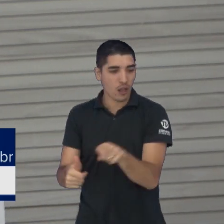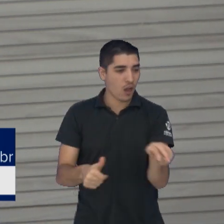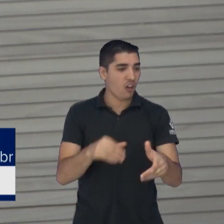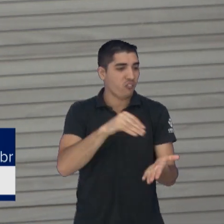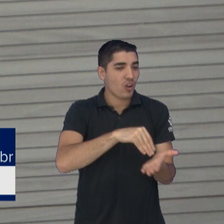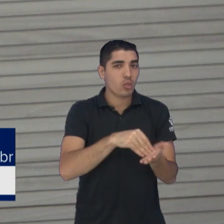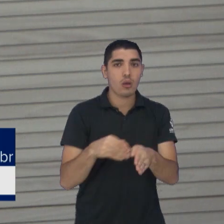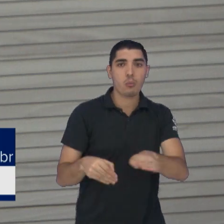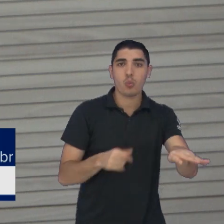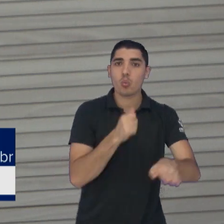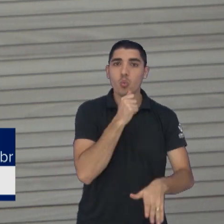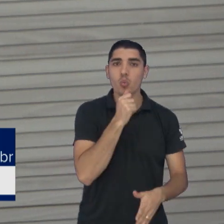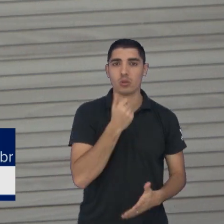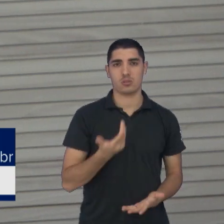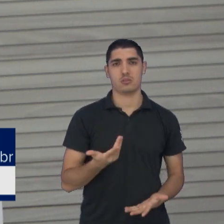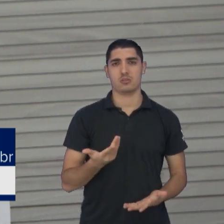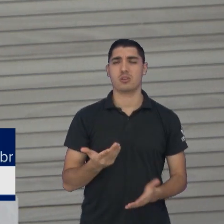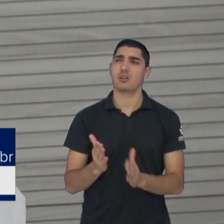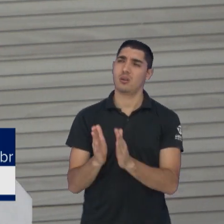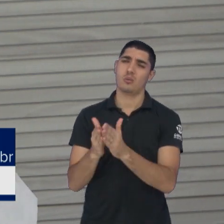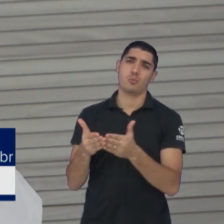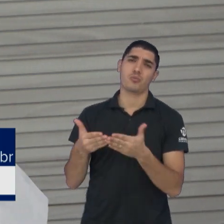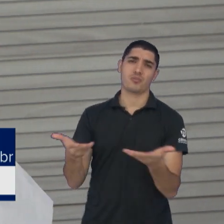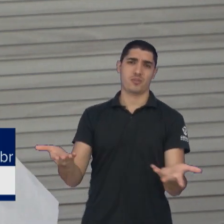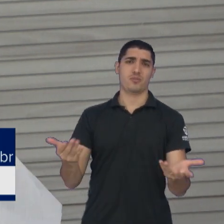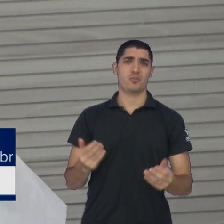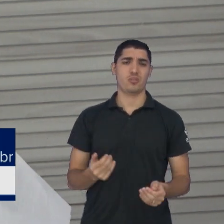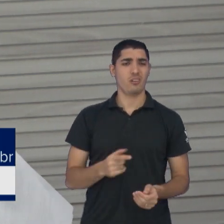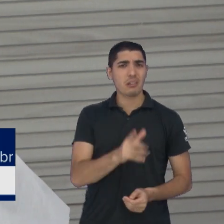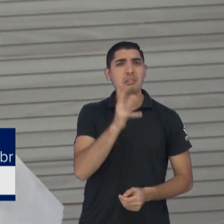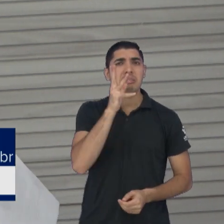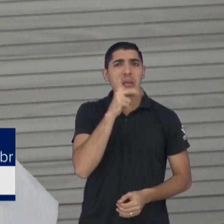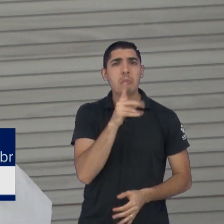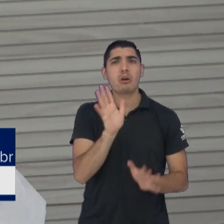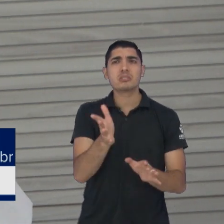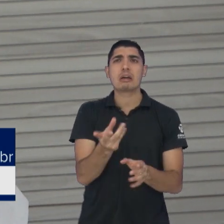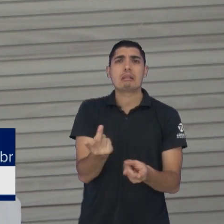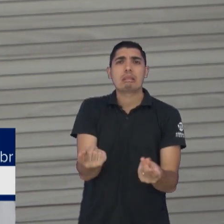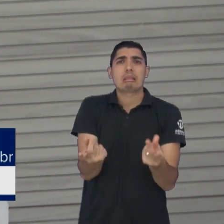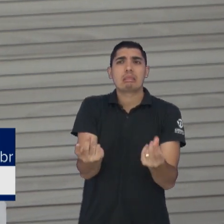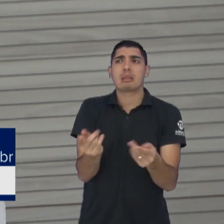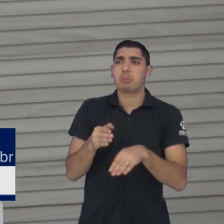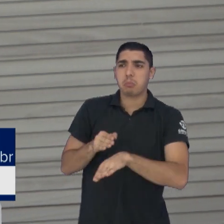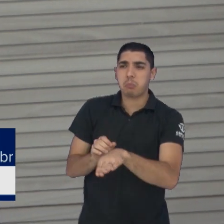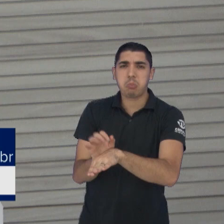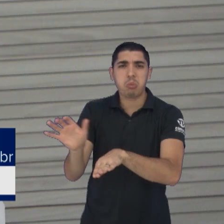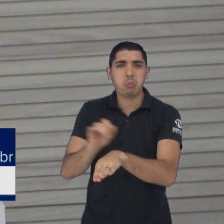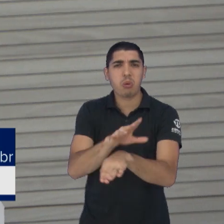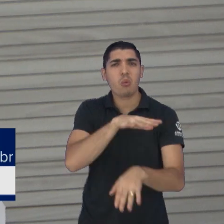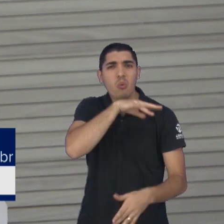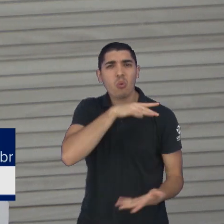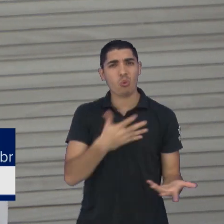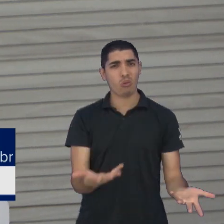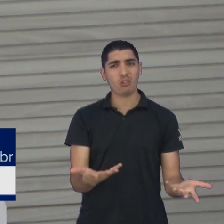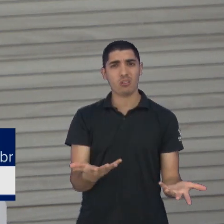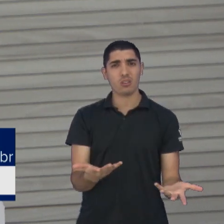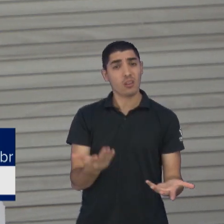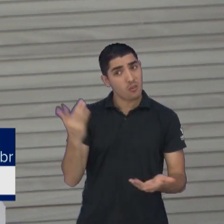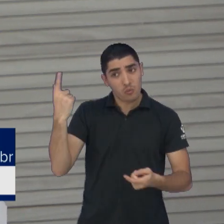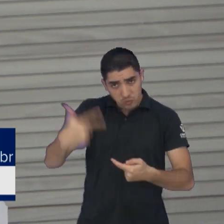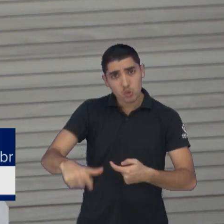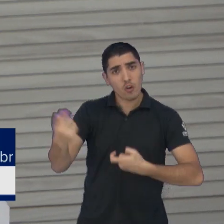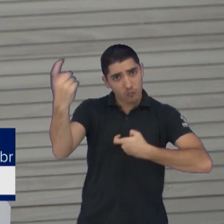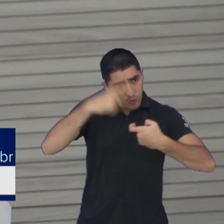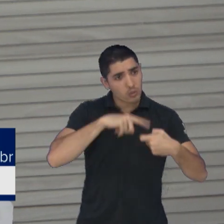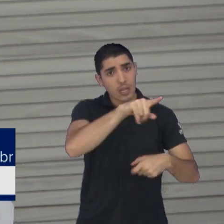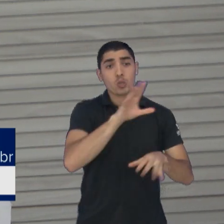por favor, vão fazer a coisa, já demora para fazer, ainda faz porcaria, vão fazer direito, volta para lá e passa rua